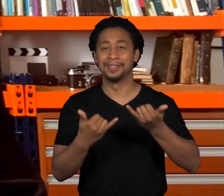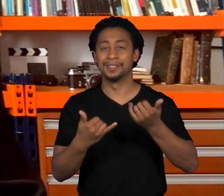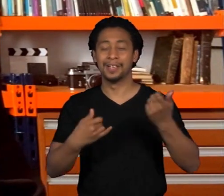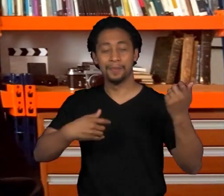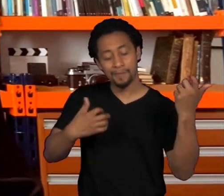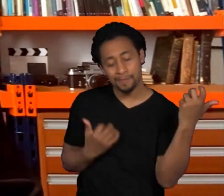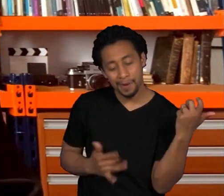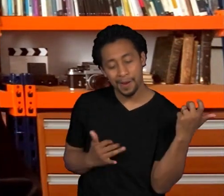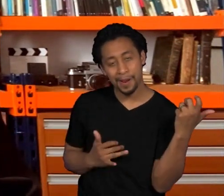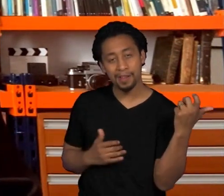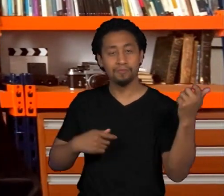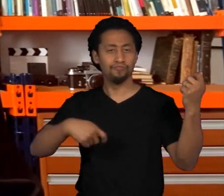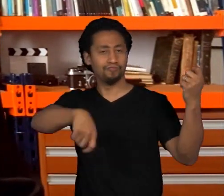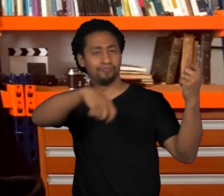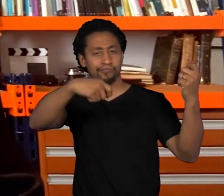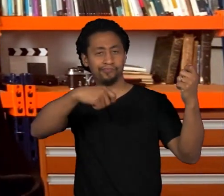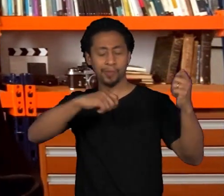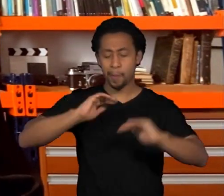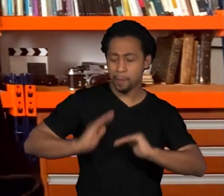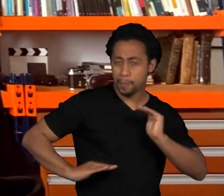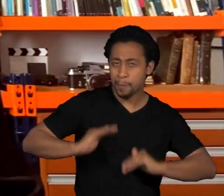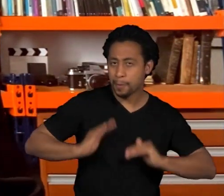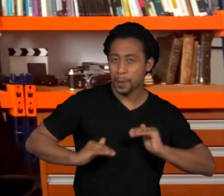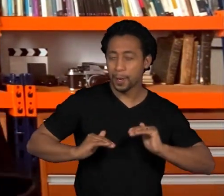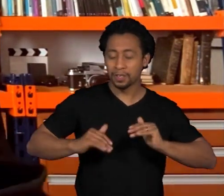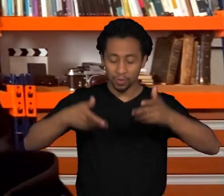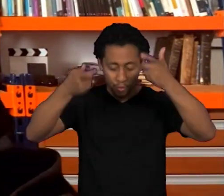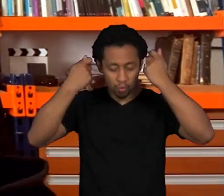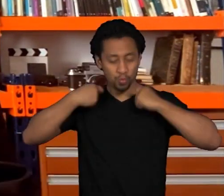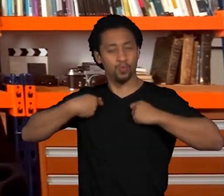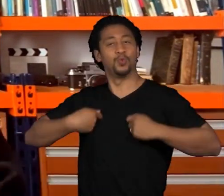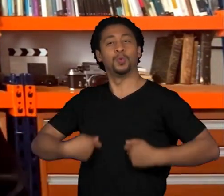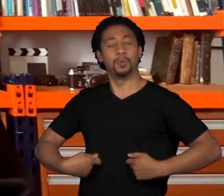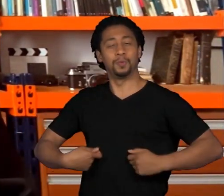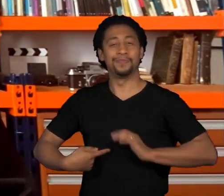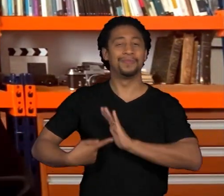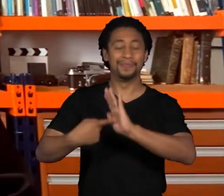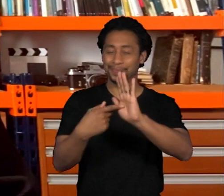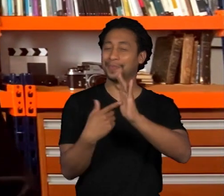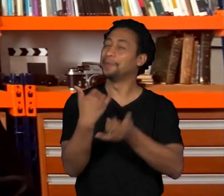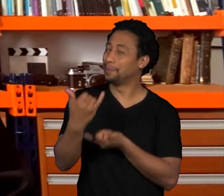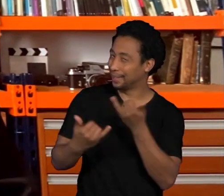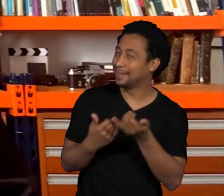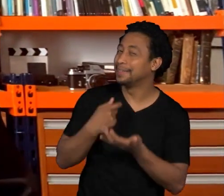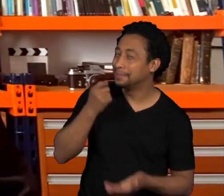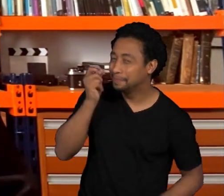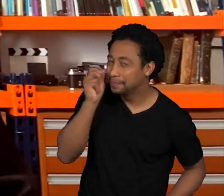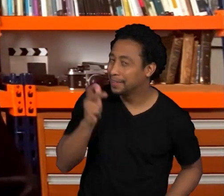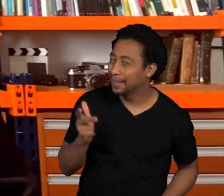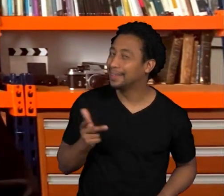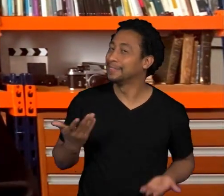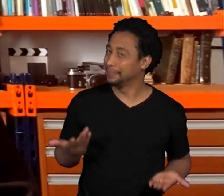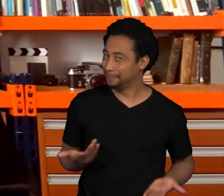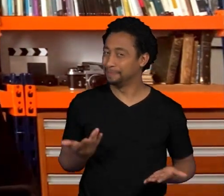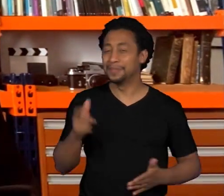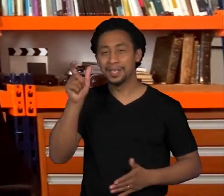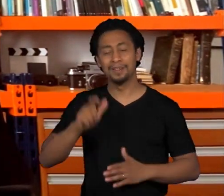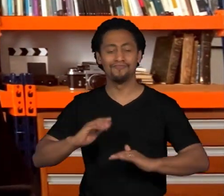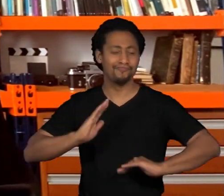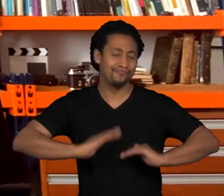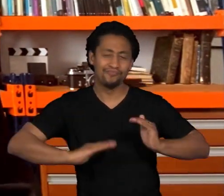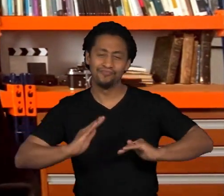violão zabumba e rabeca Antônio levado da breca Antônio cazumba Maracatu e